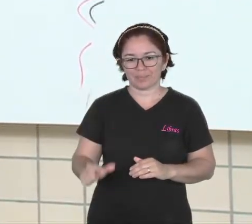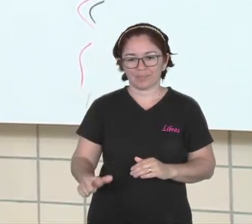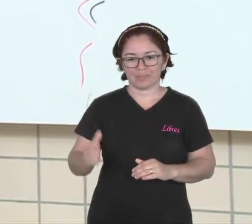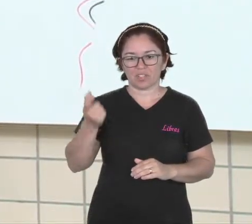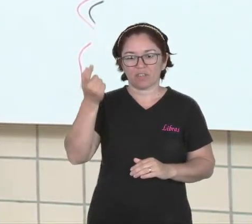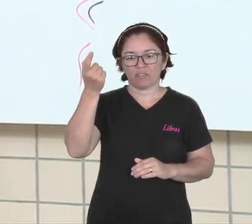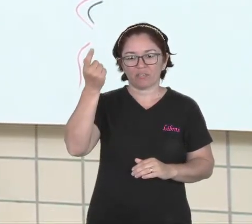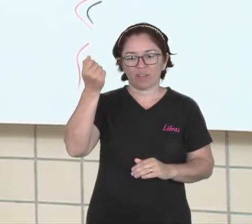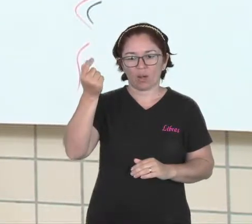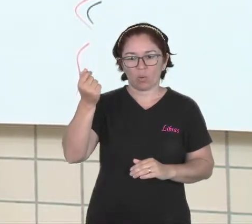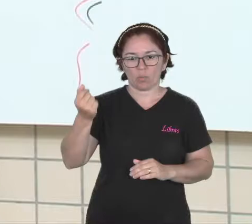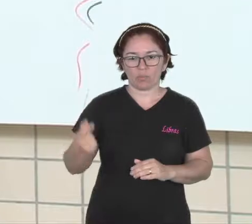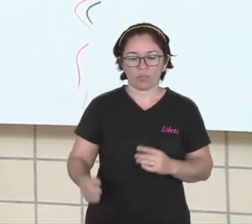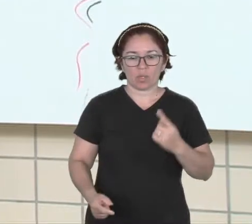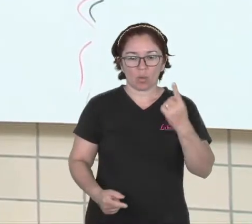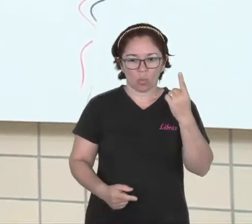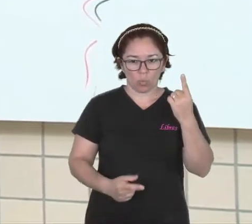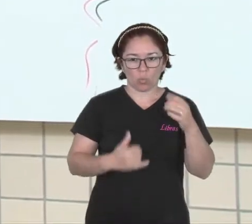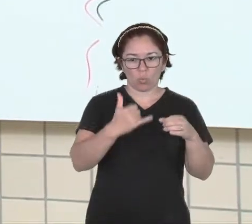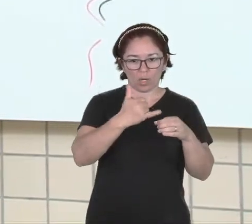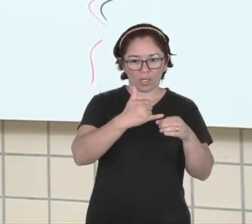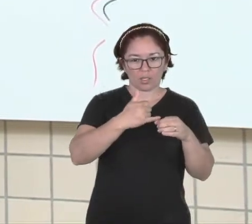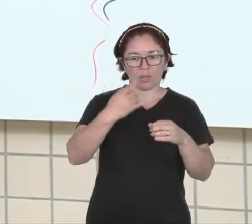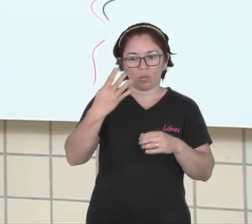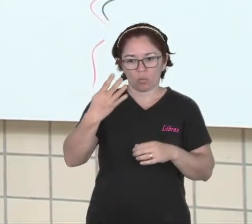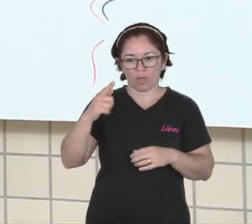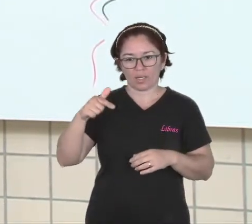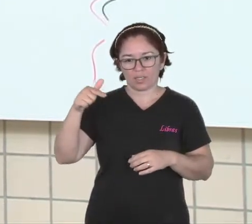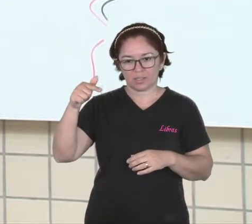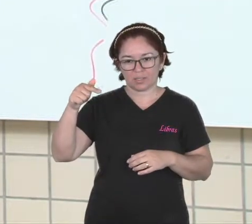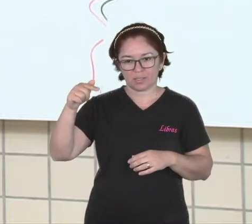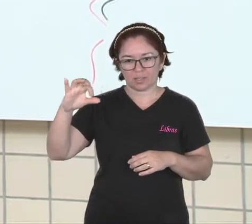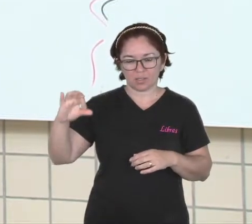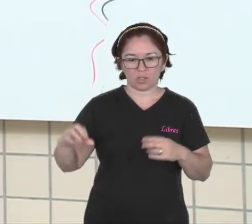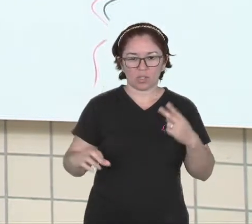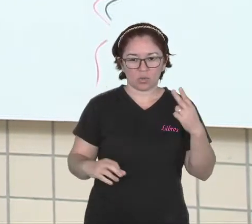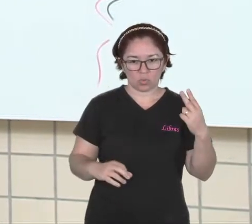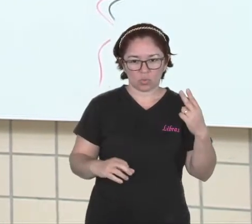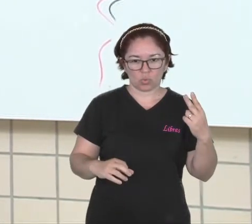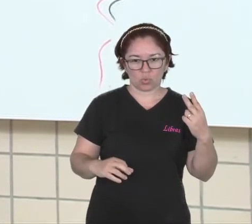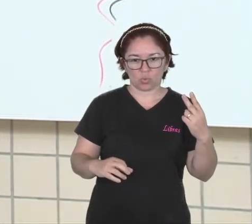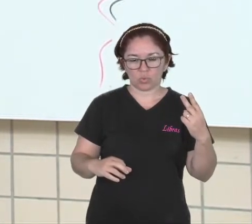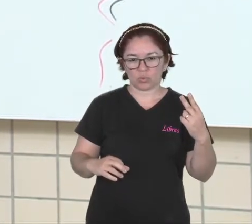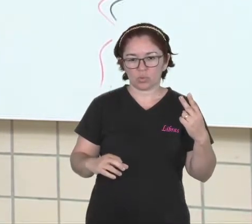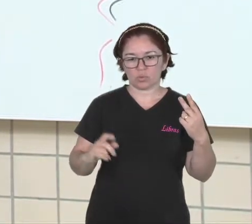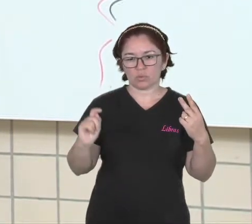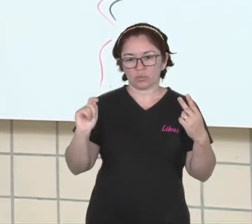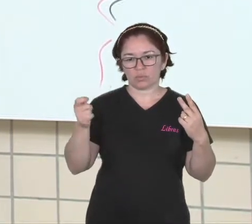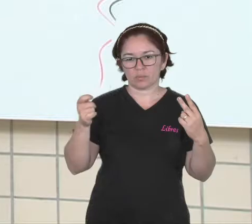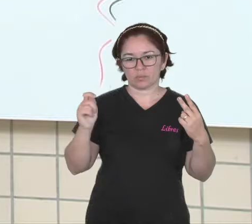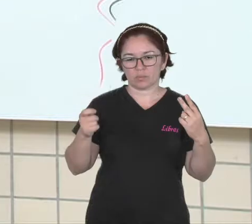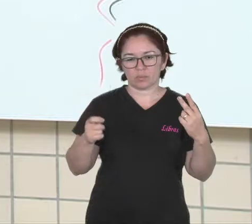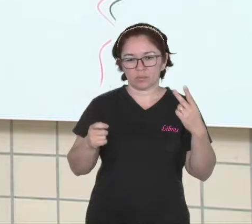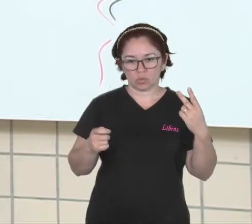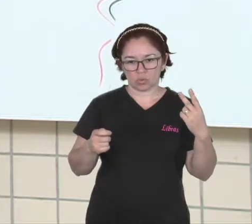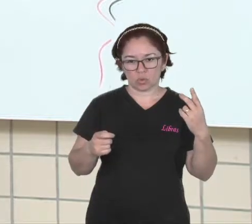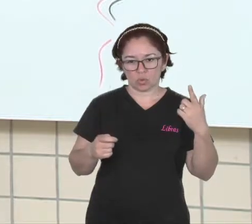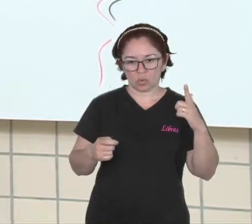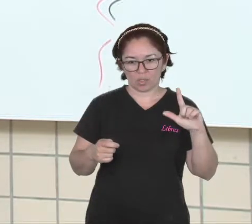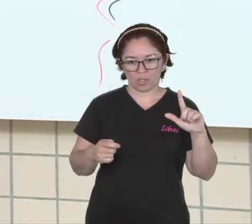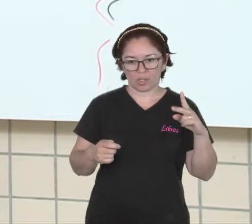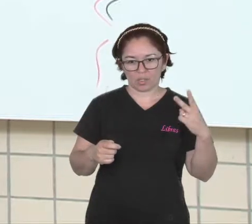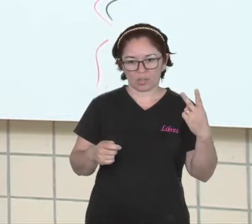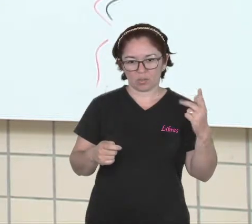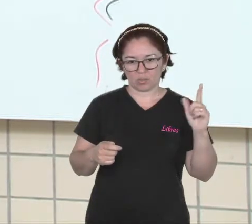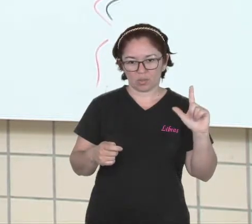litro, eu vou pagar R$ 4,79. Se eu comprar 2 litros, eu estou comprando o dobro, então é natural que eu pague o dobro